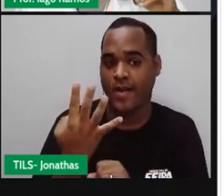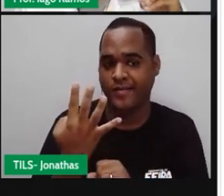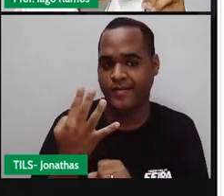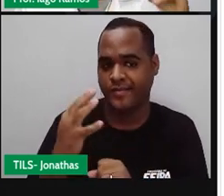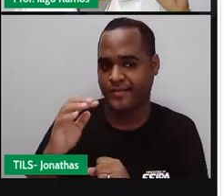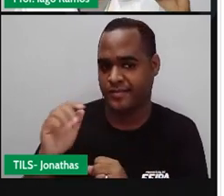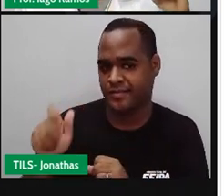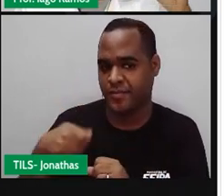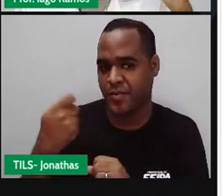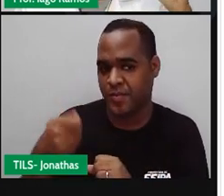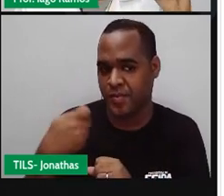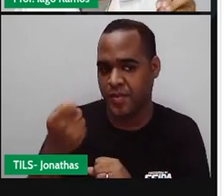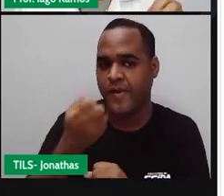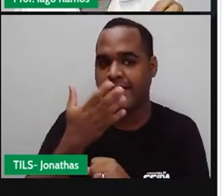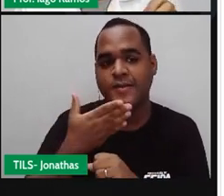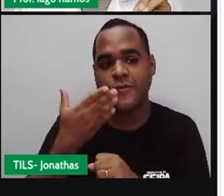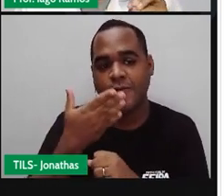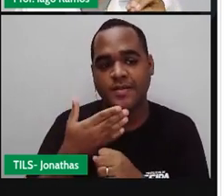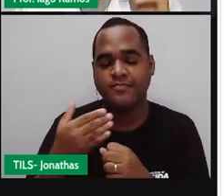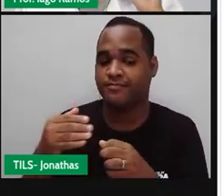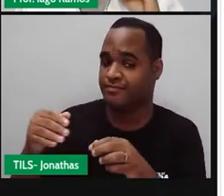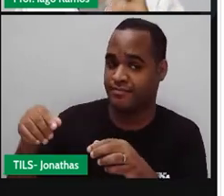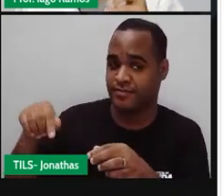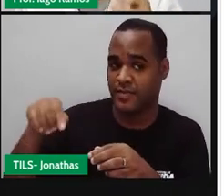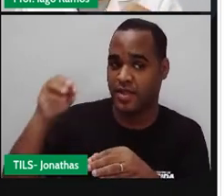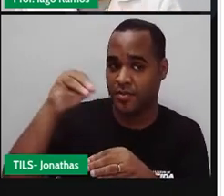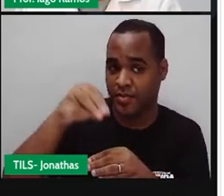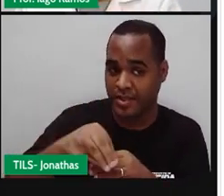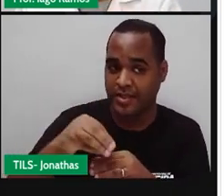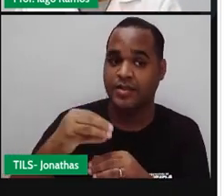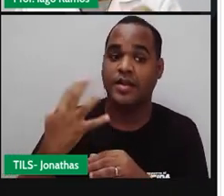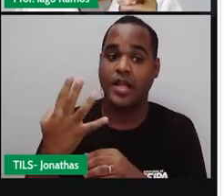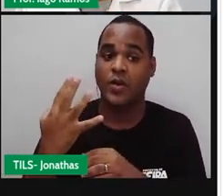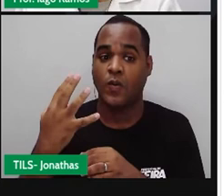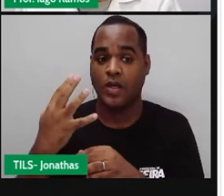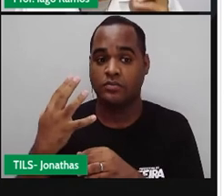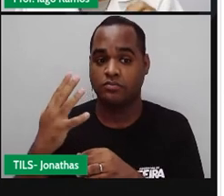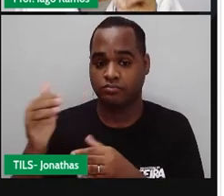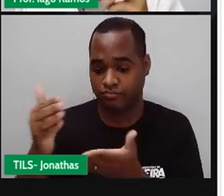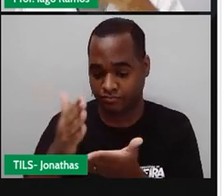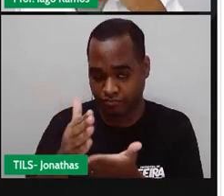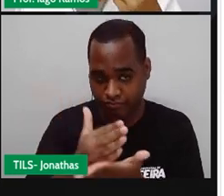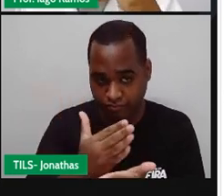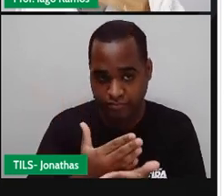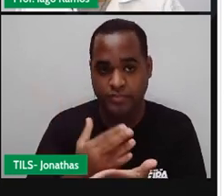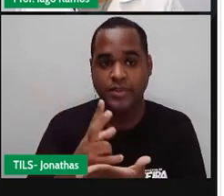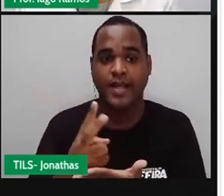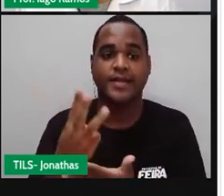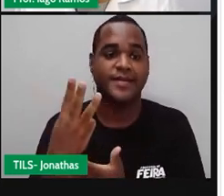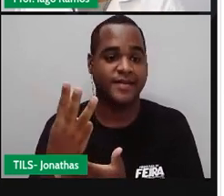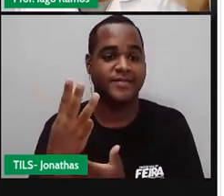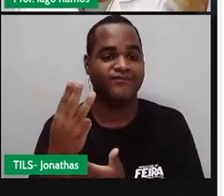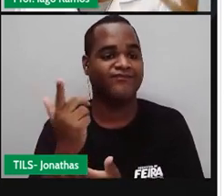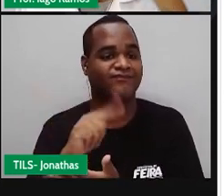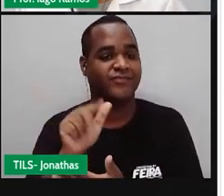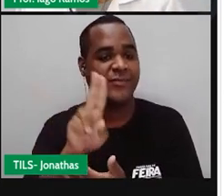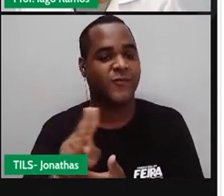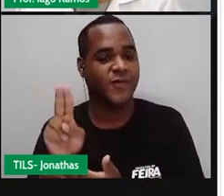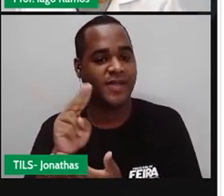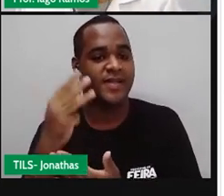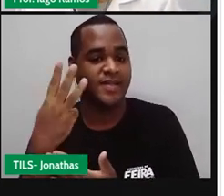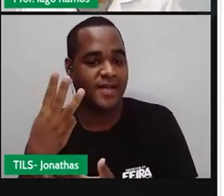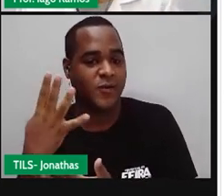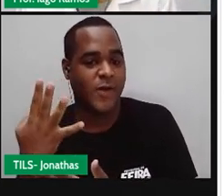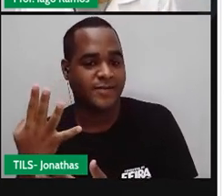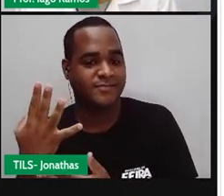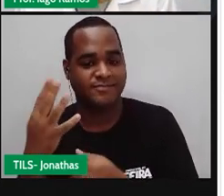partes de Açúcar dentro da xícara e dessas quatro partes na verdade você só vai usar três três